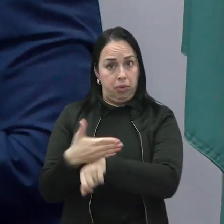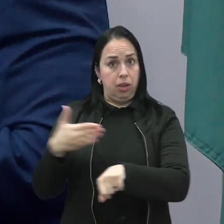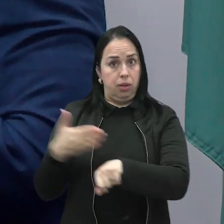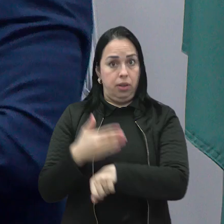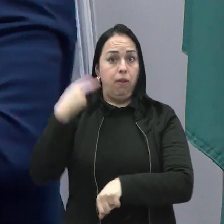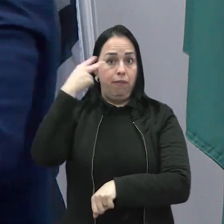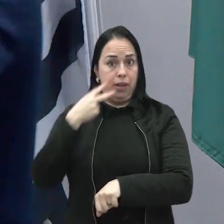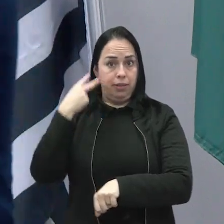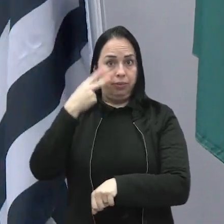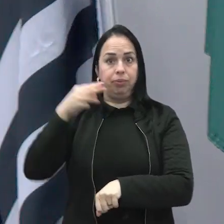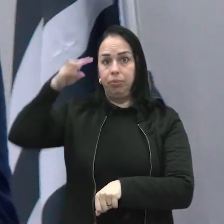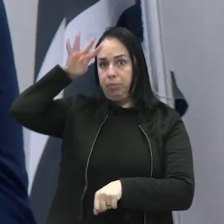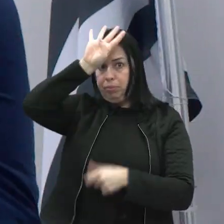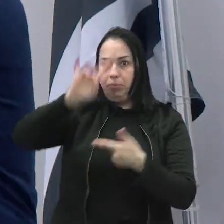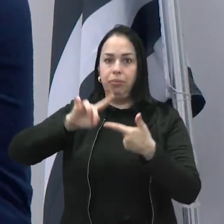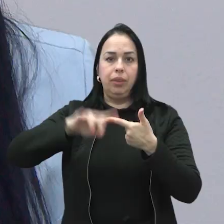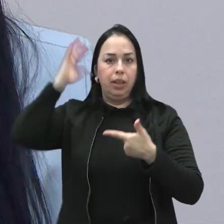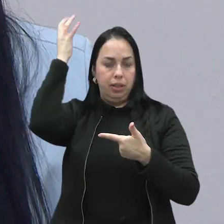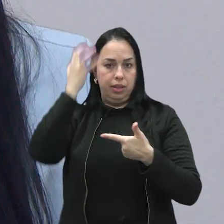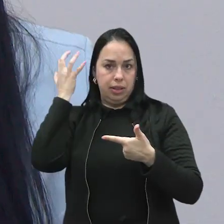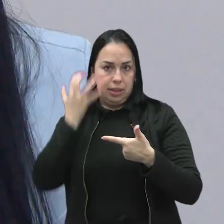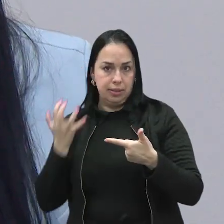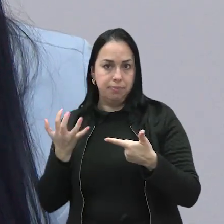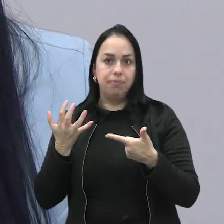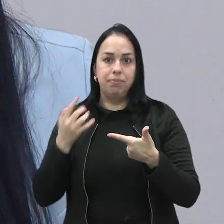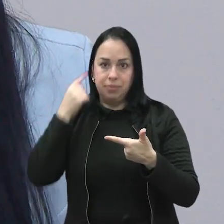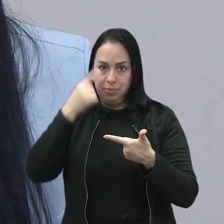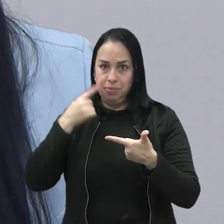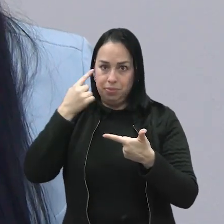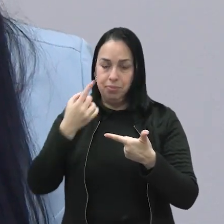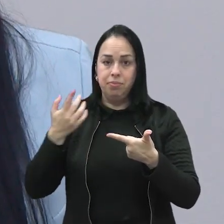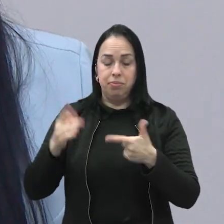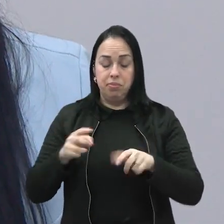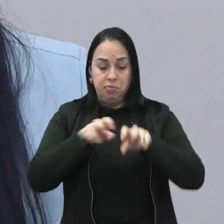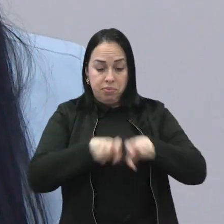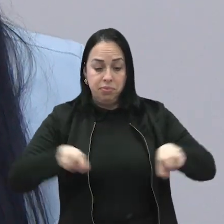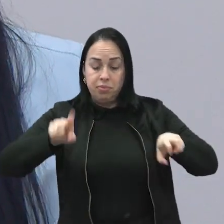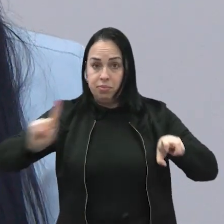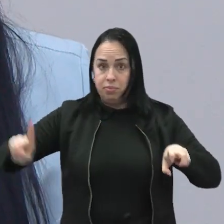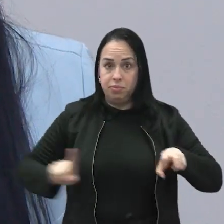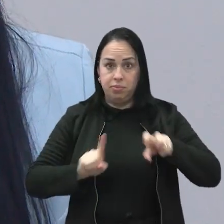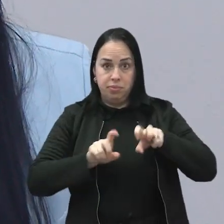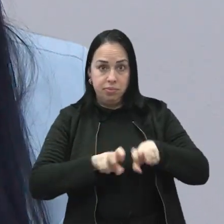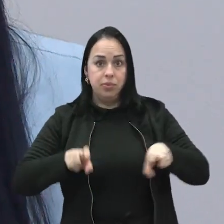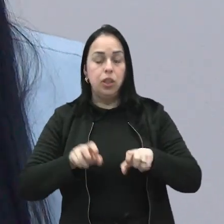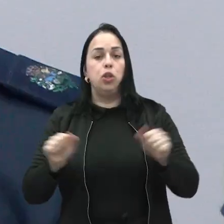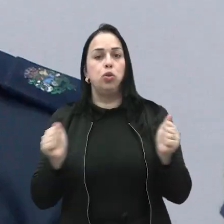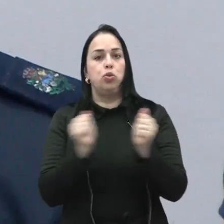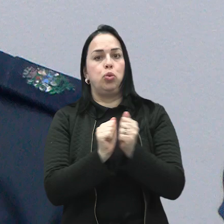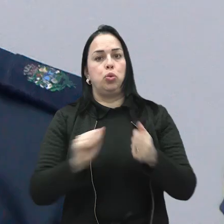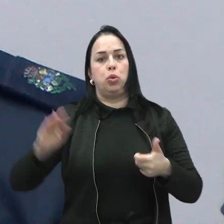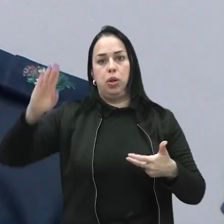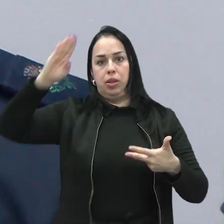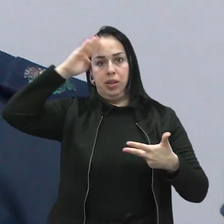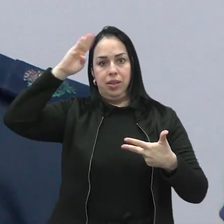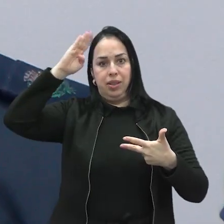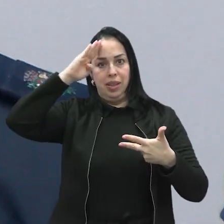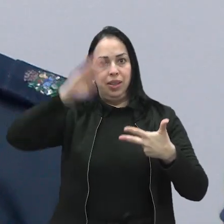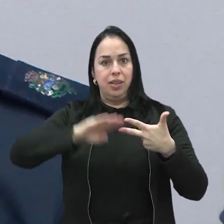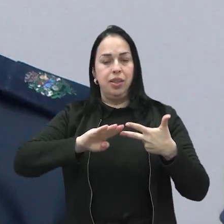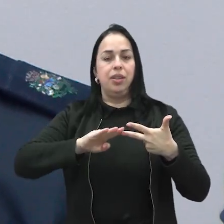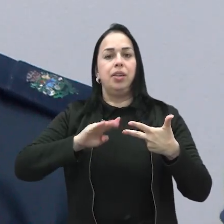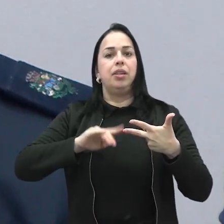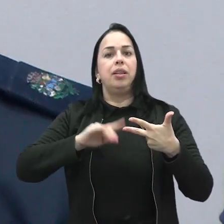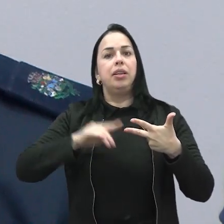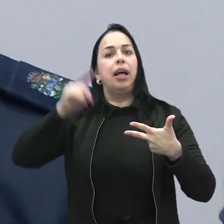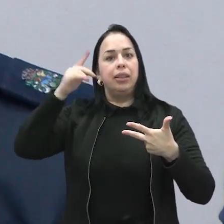na solenidade, o vereador Sena e a deputada Letícia Aguiar compuseram a mesa ao lado dos comandantes das GCM